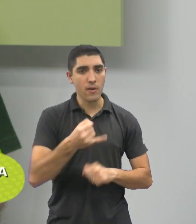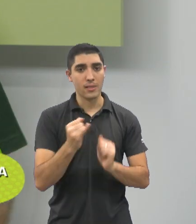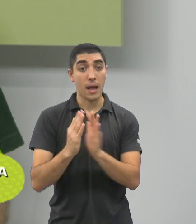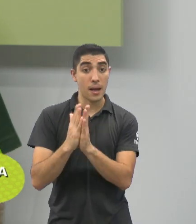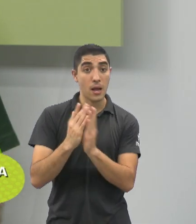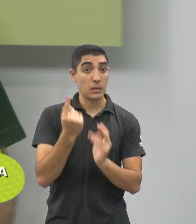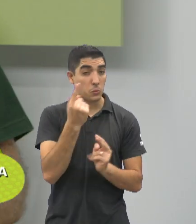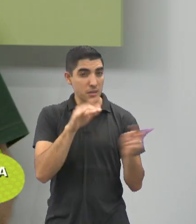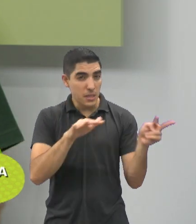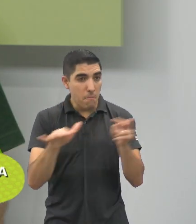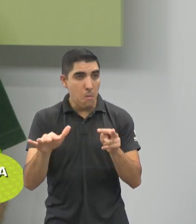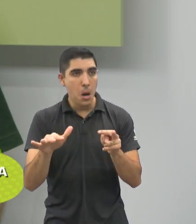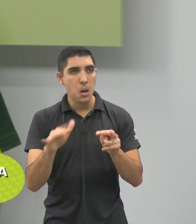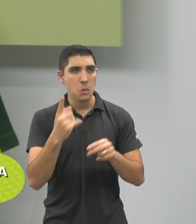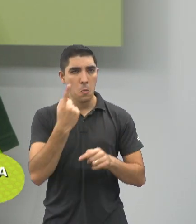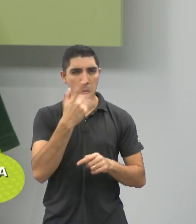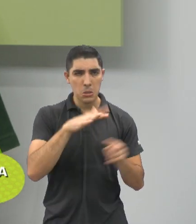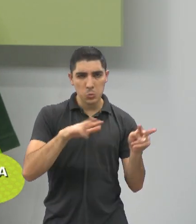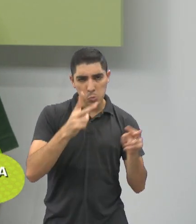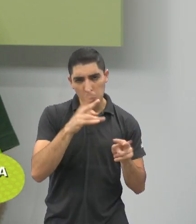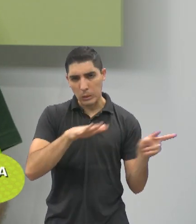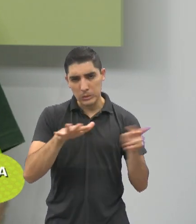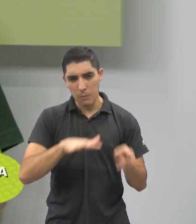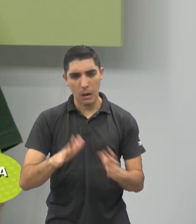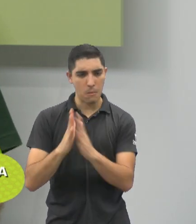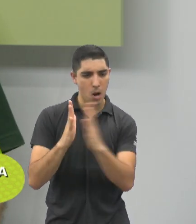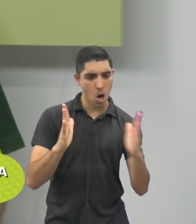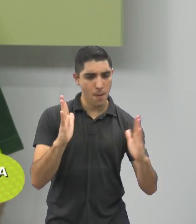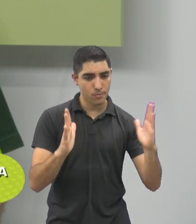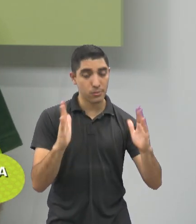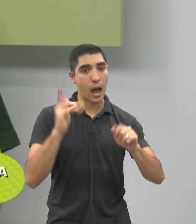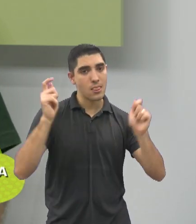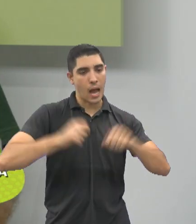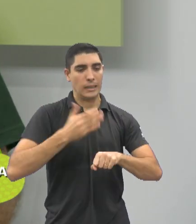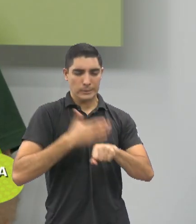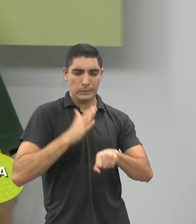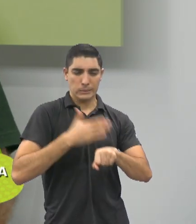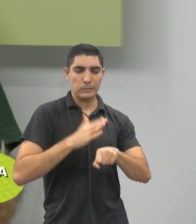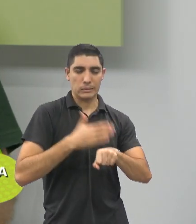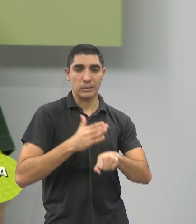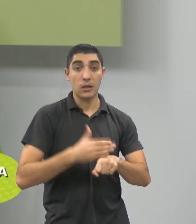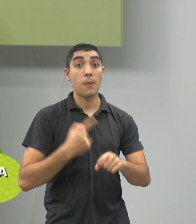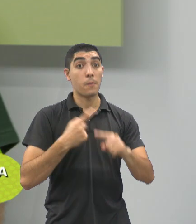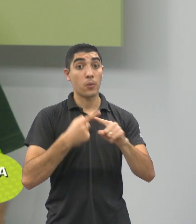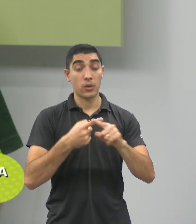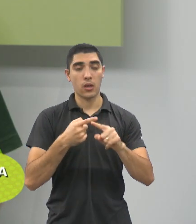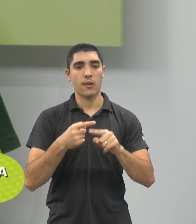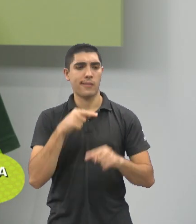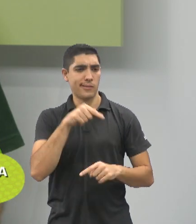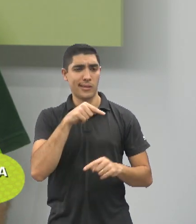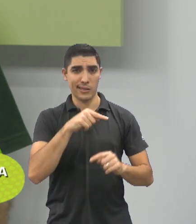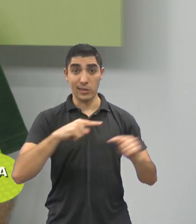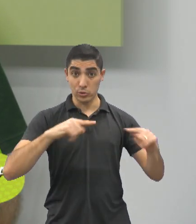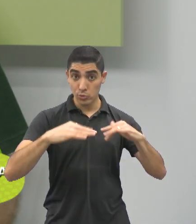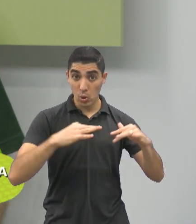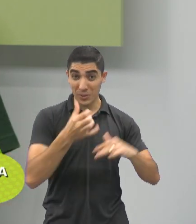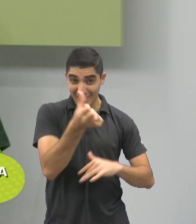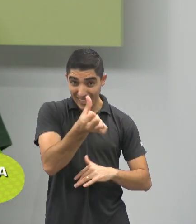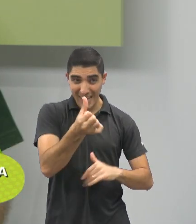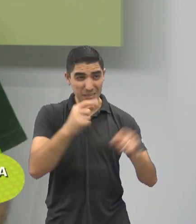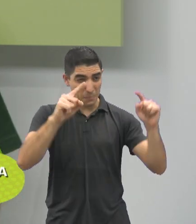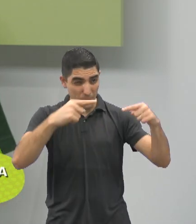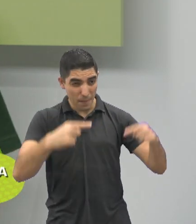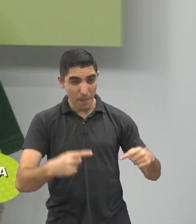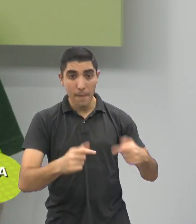de respiro para treinar, né? Porque esses 6 jogos aí foi um jogo atrás do outro. Mas quando o São José, o